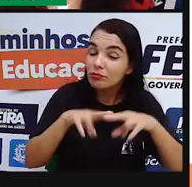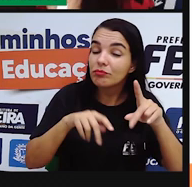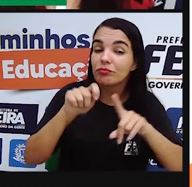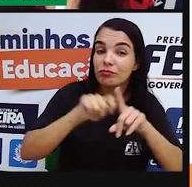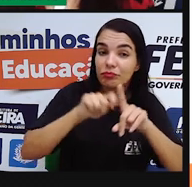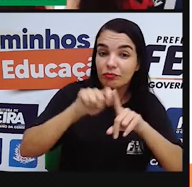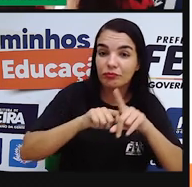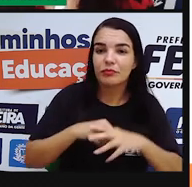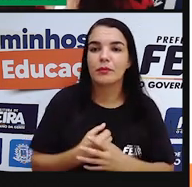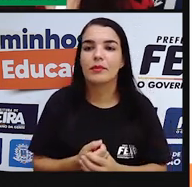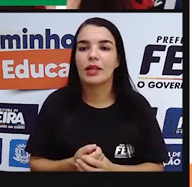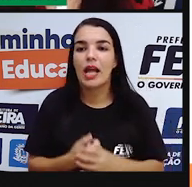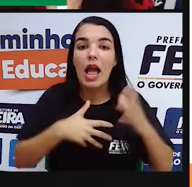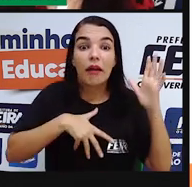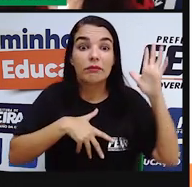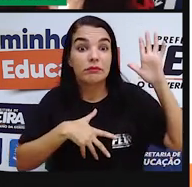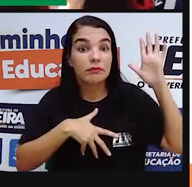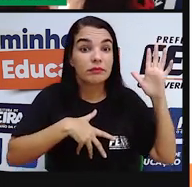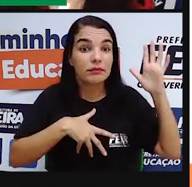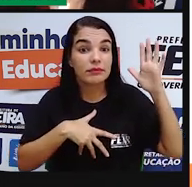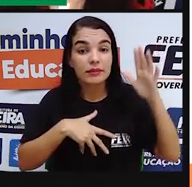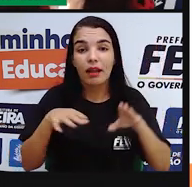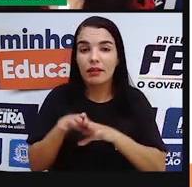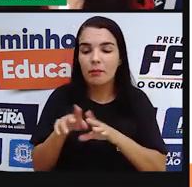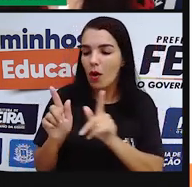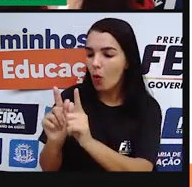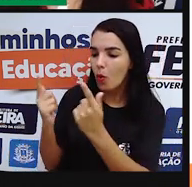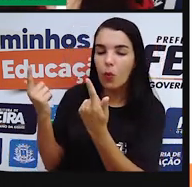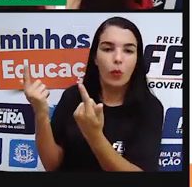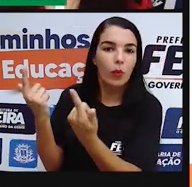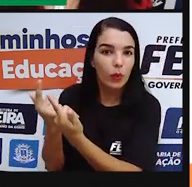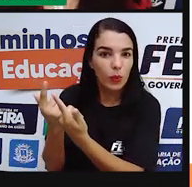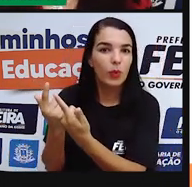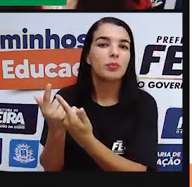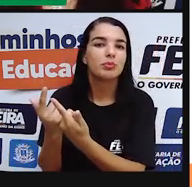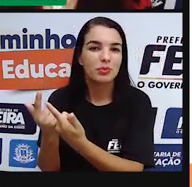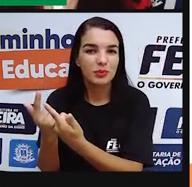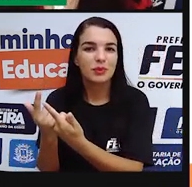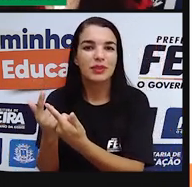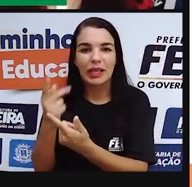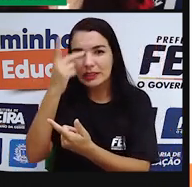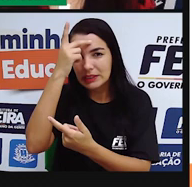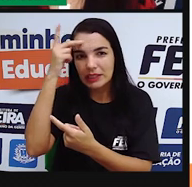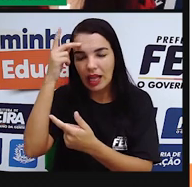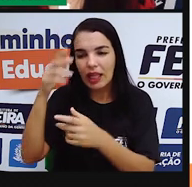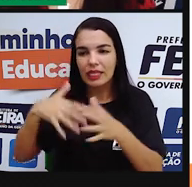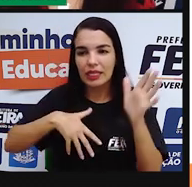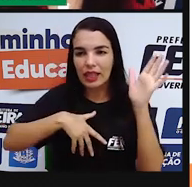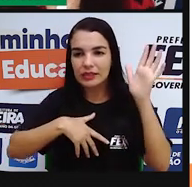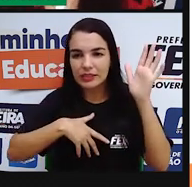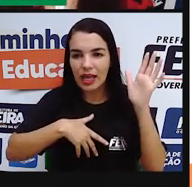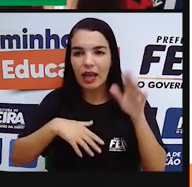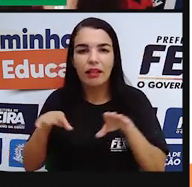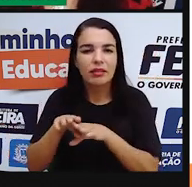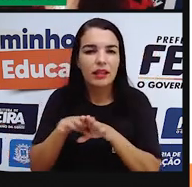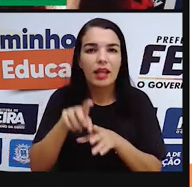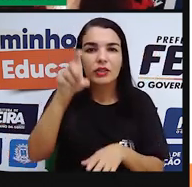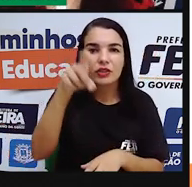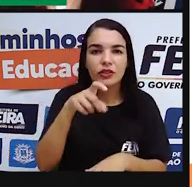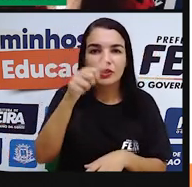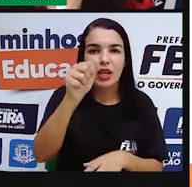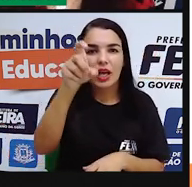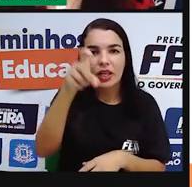né? As danças típicas, que é o caso da quadrilha, hoje já se inseriu o caltre também, tem o